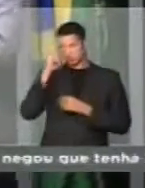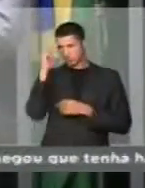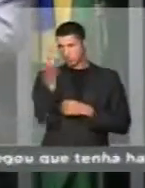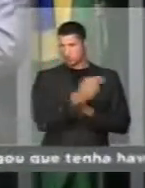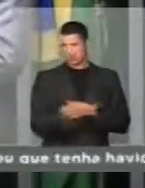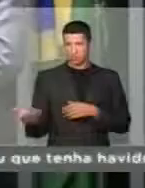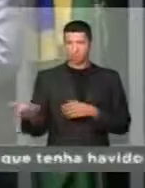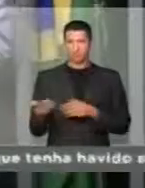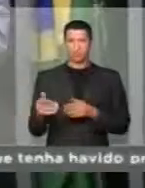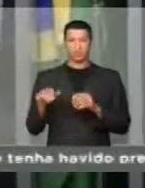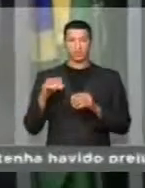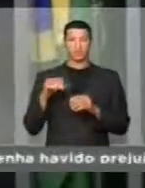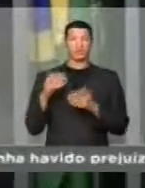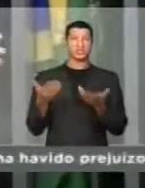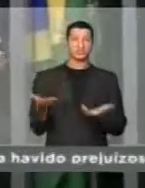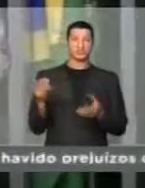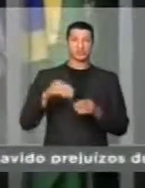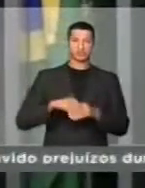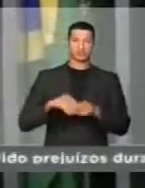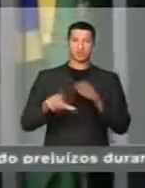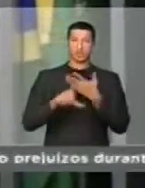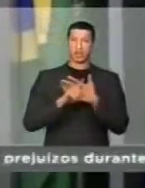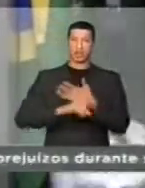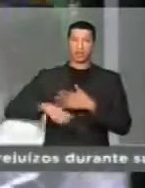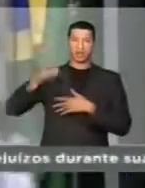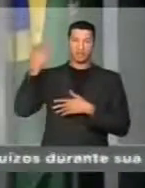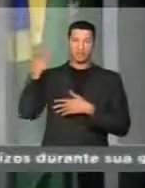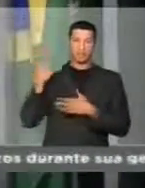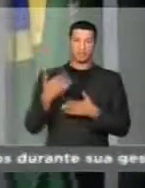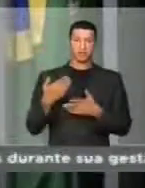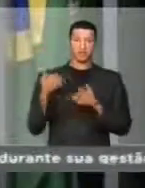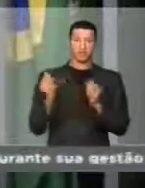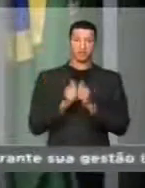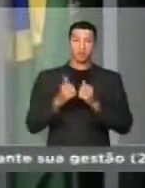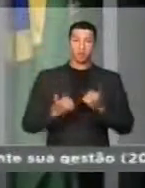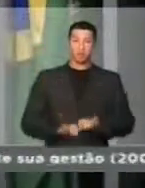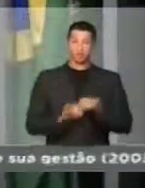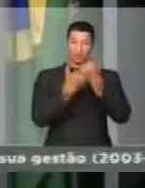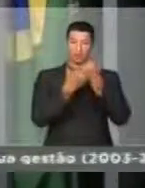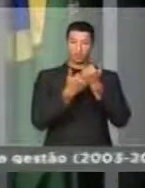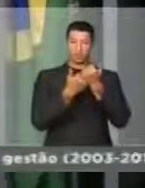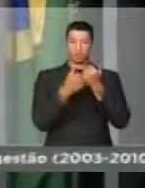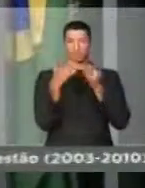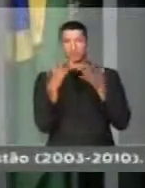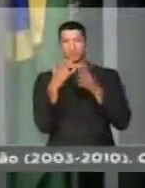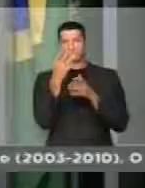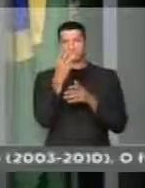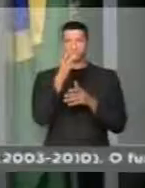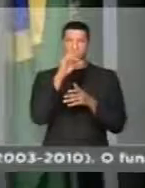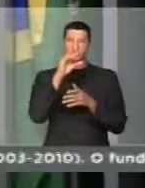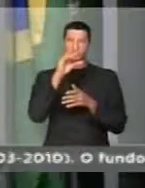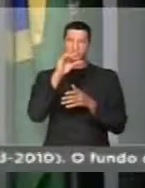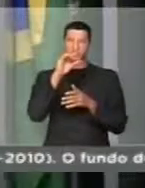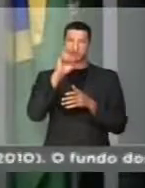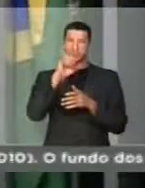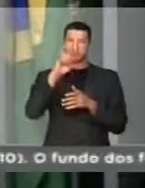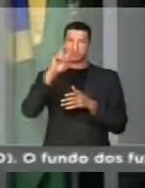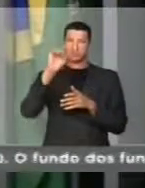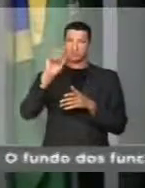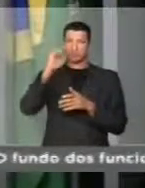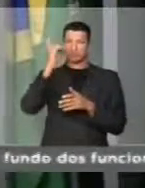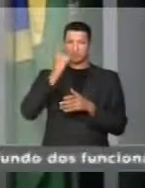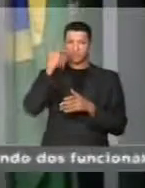mandato da legislatura passada com apoio de cerca de